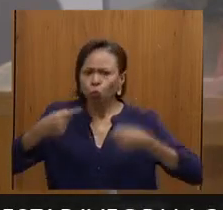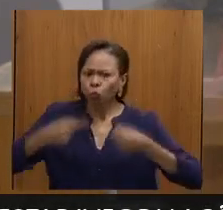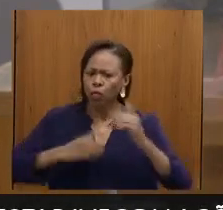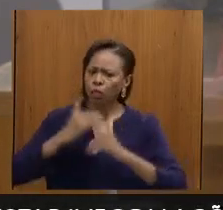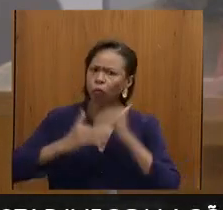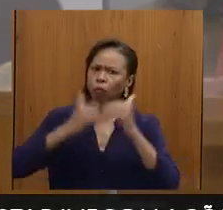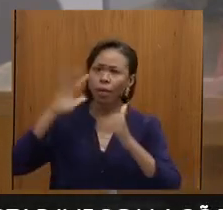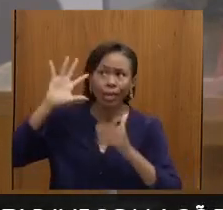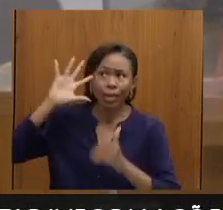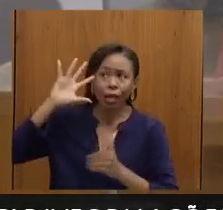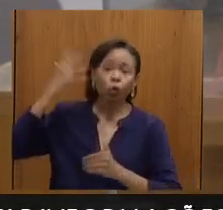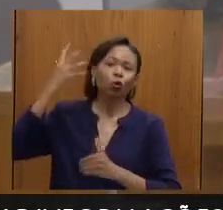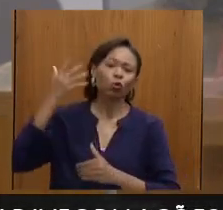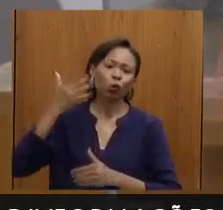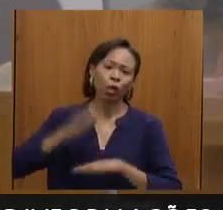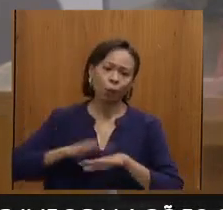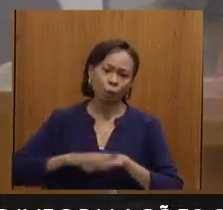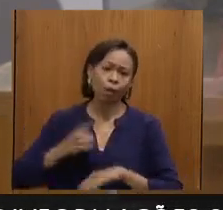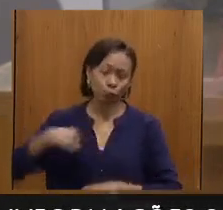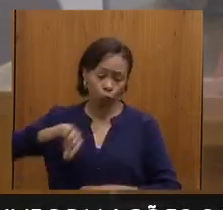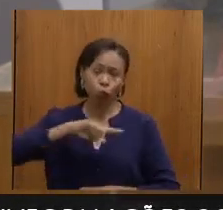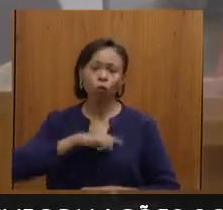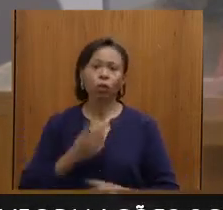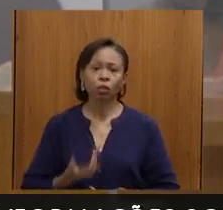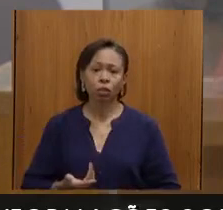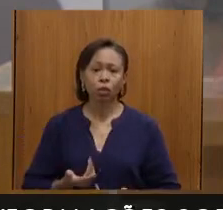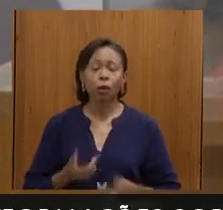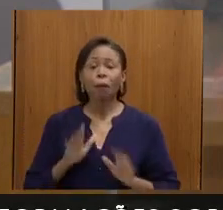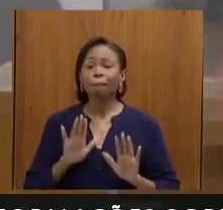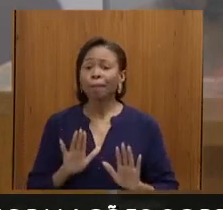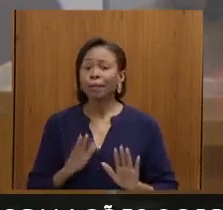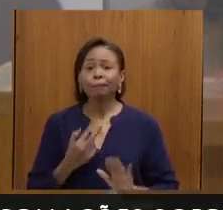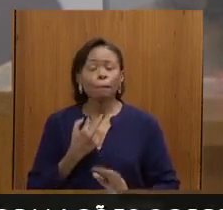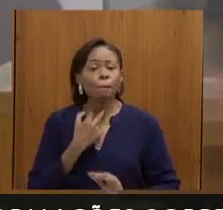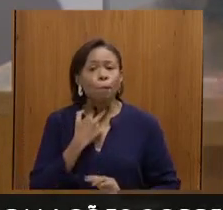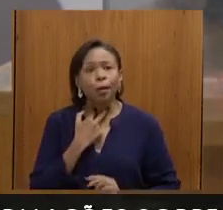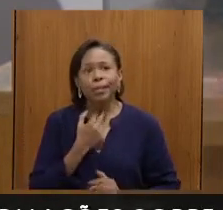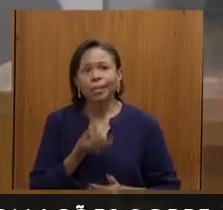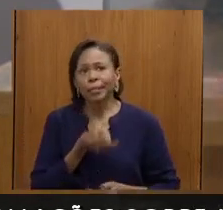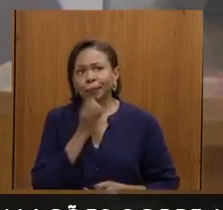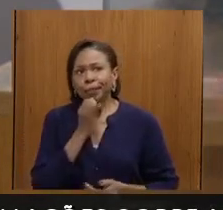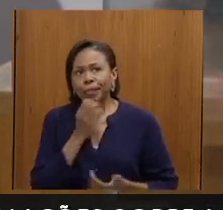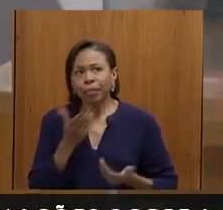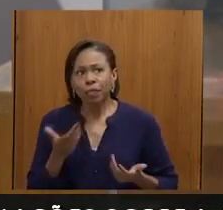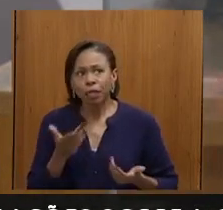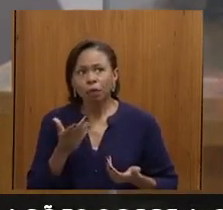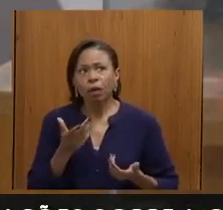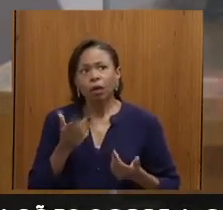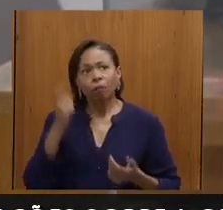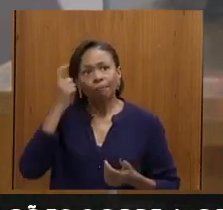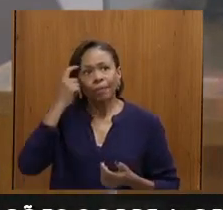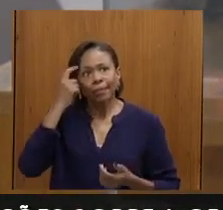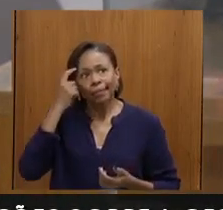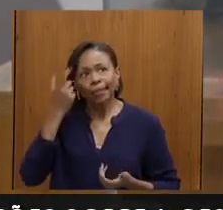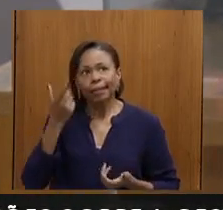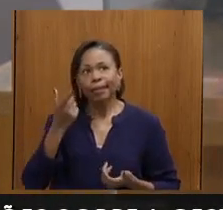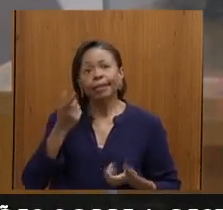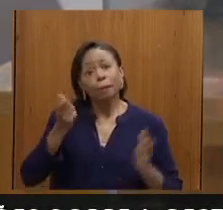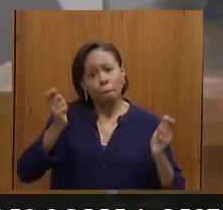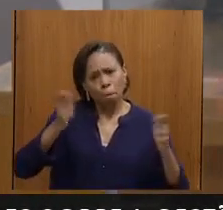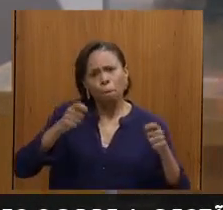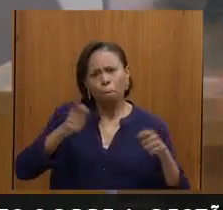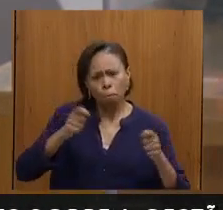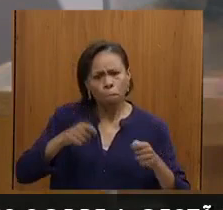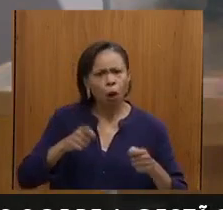nossa solução. O que nós não podemos fazer mais é acreditar que podemos